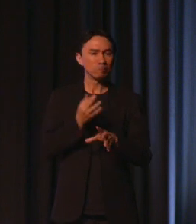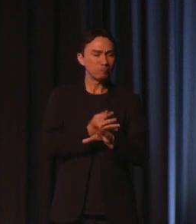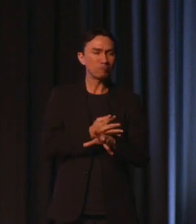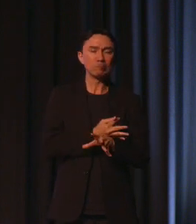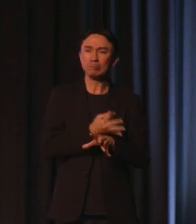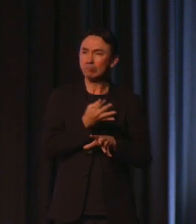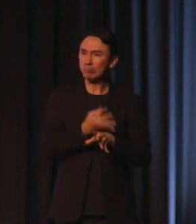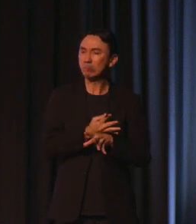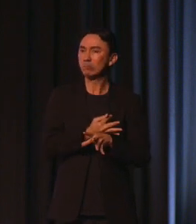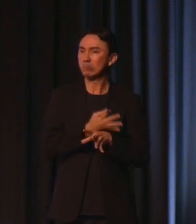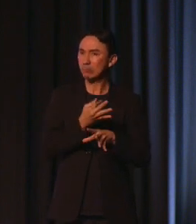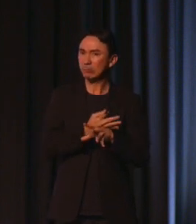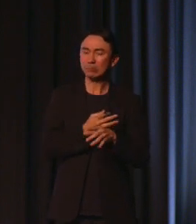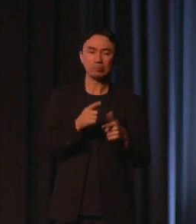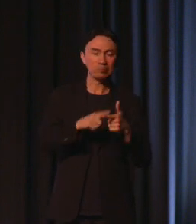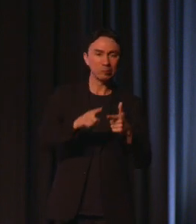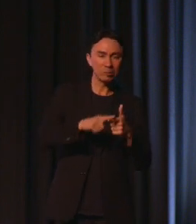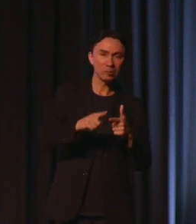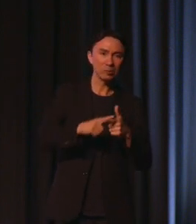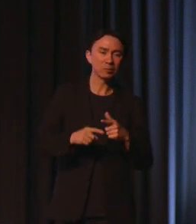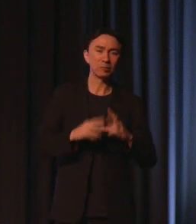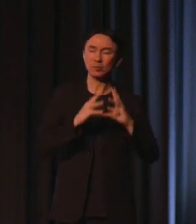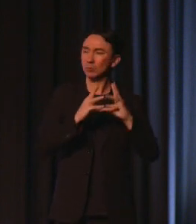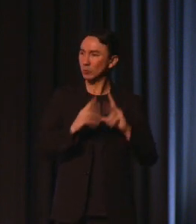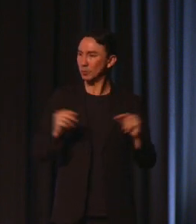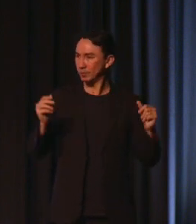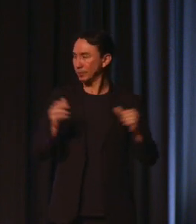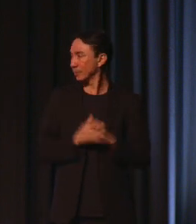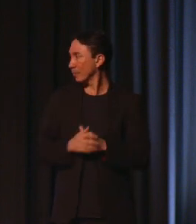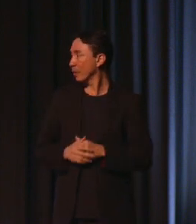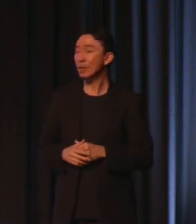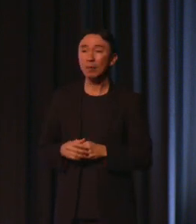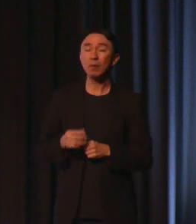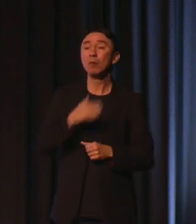mazelas cessassem. Ele faleceu em